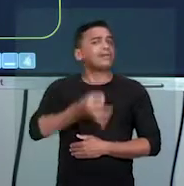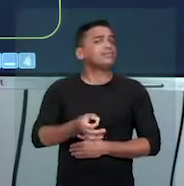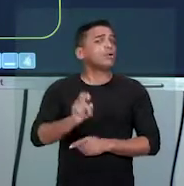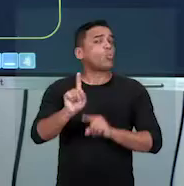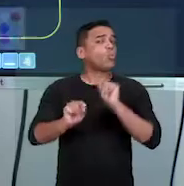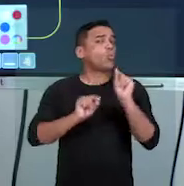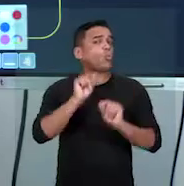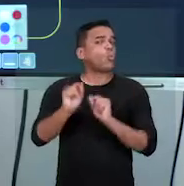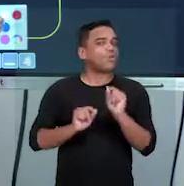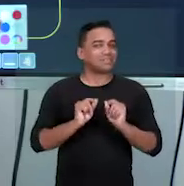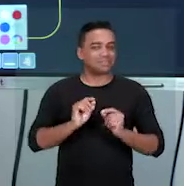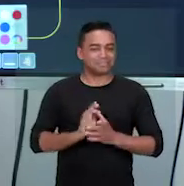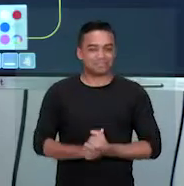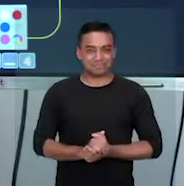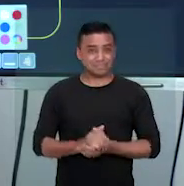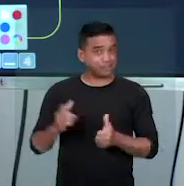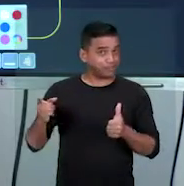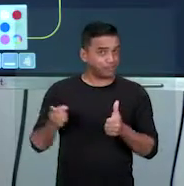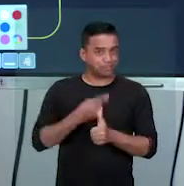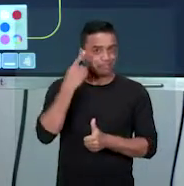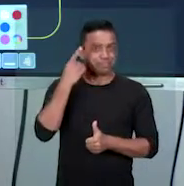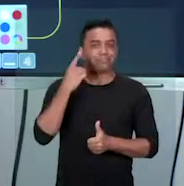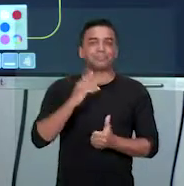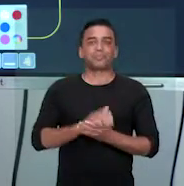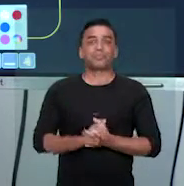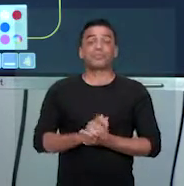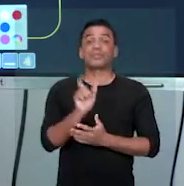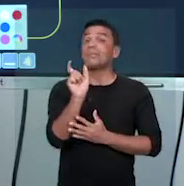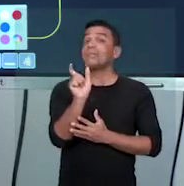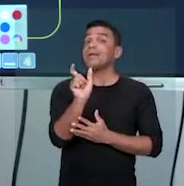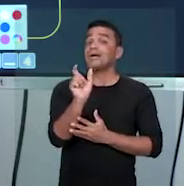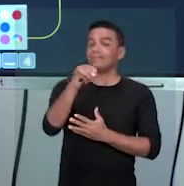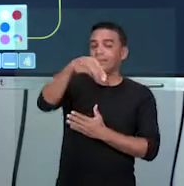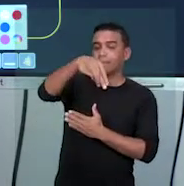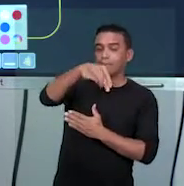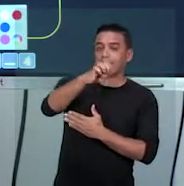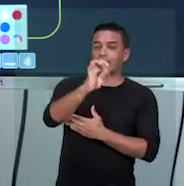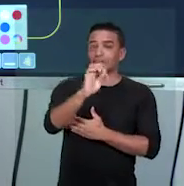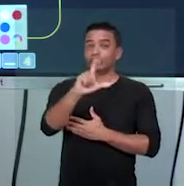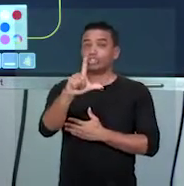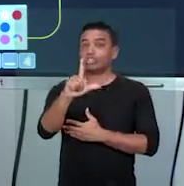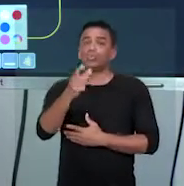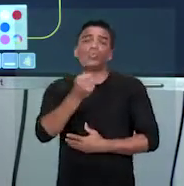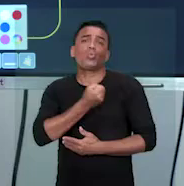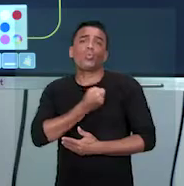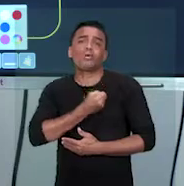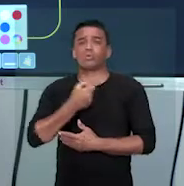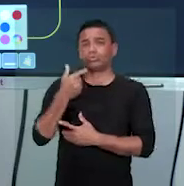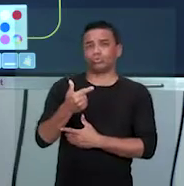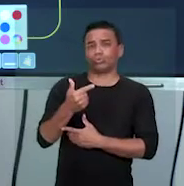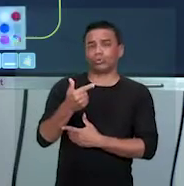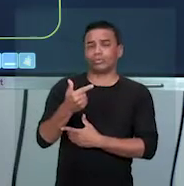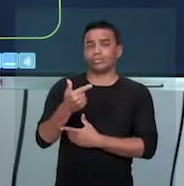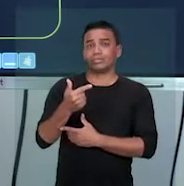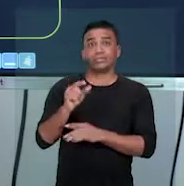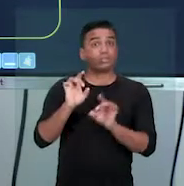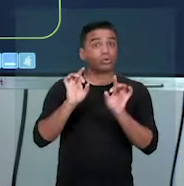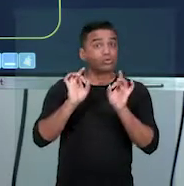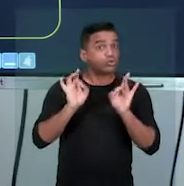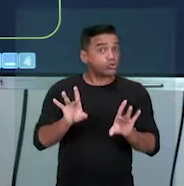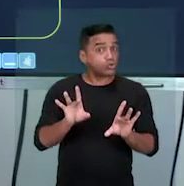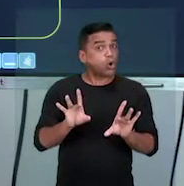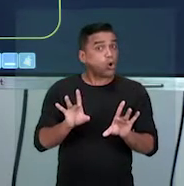Primeira coisa, só tem a palavra metil e um número. Isso quer dizer que eu vou ter